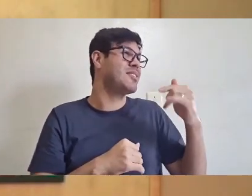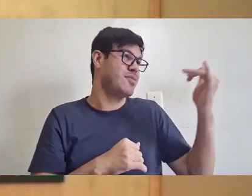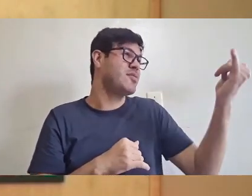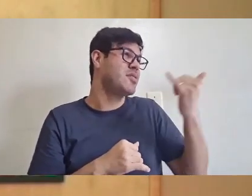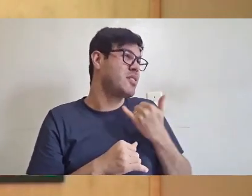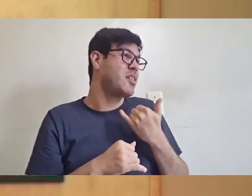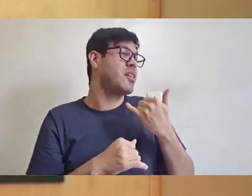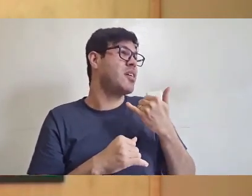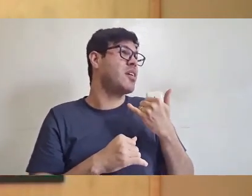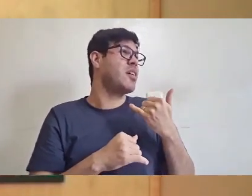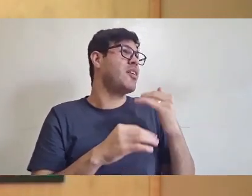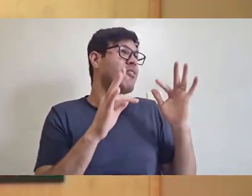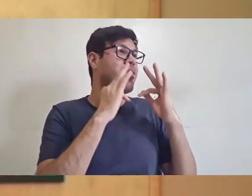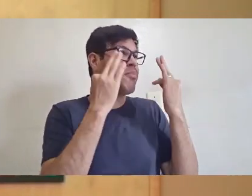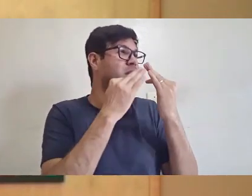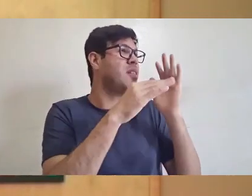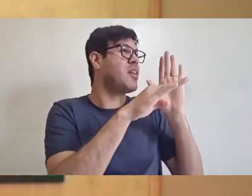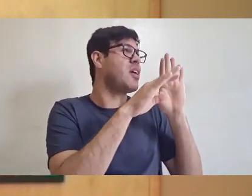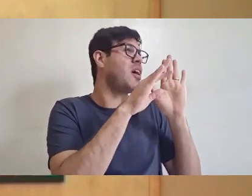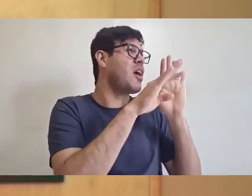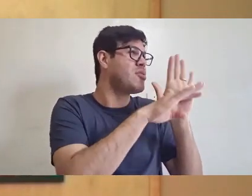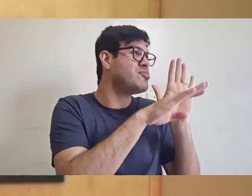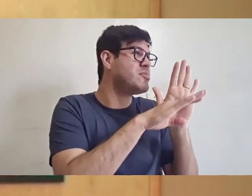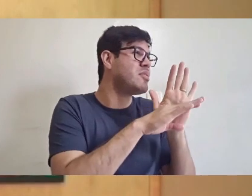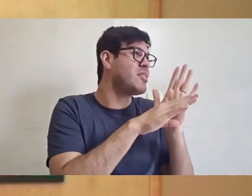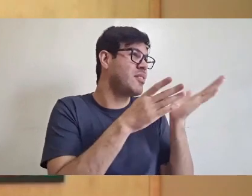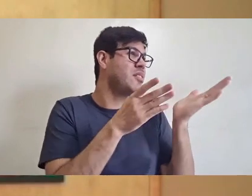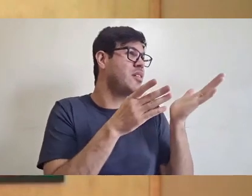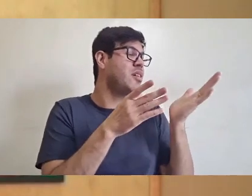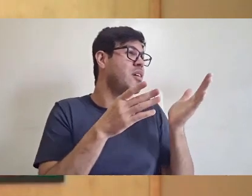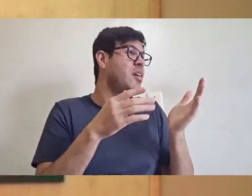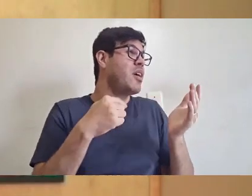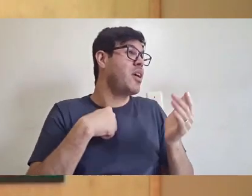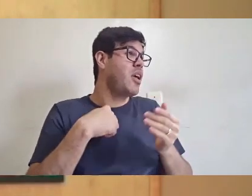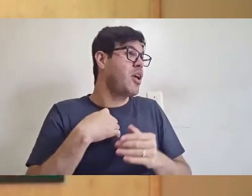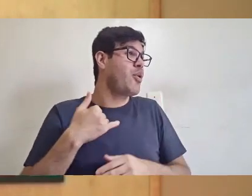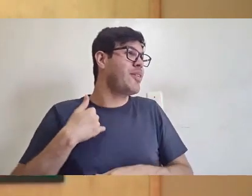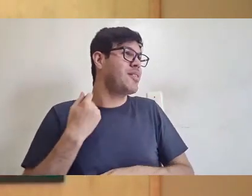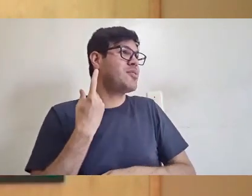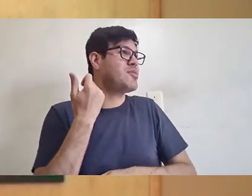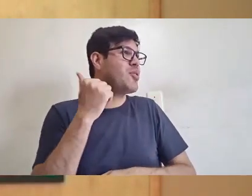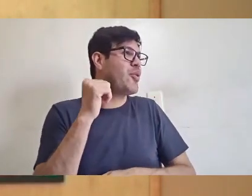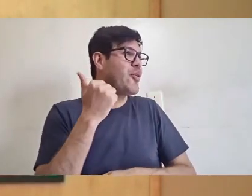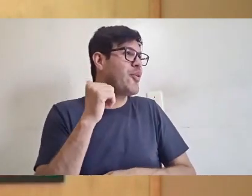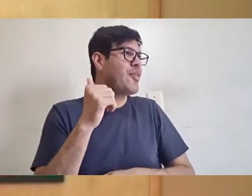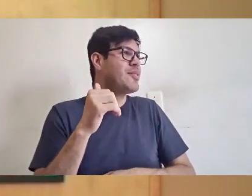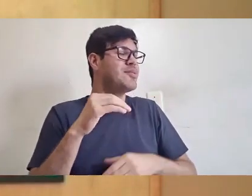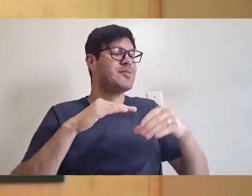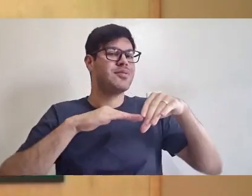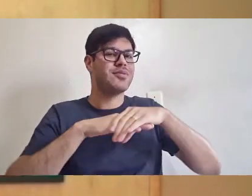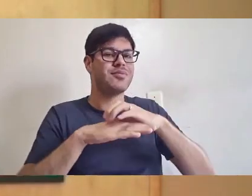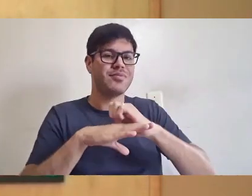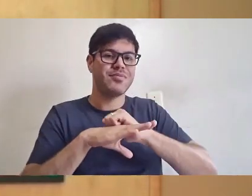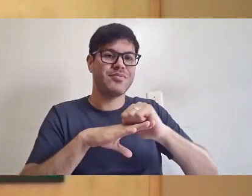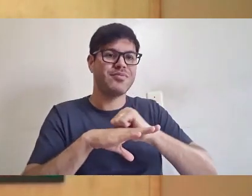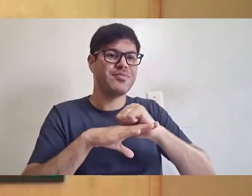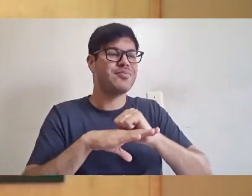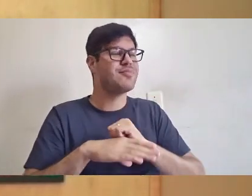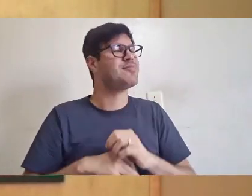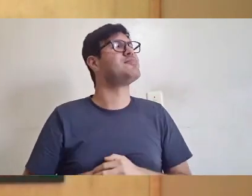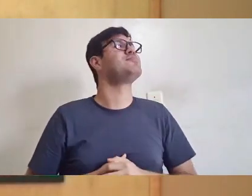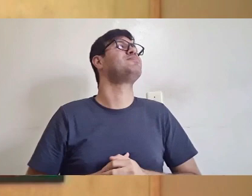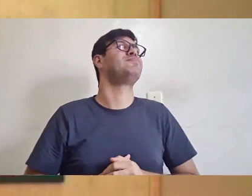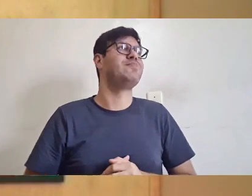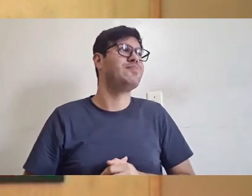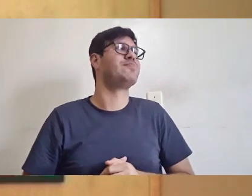para ajudar a família, né? Eu, aos 11 anos, fui engraxate. Então, mas a garotada tinha o prazer de fazer e ter um